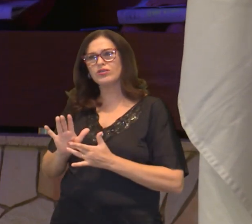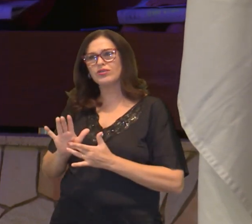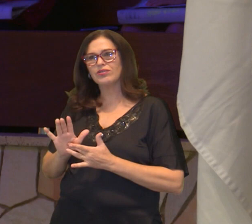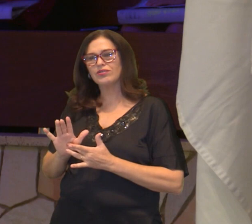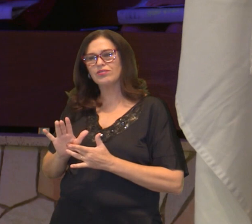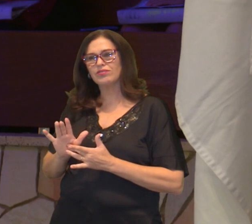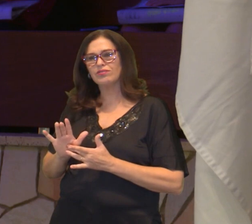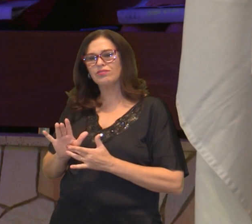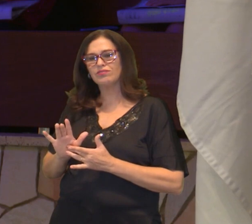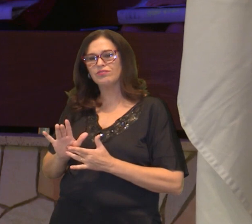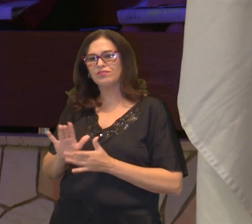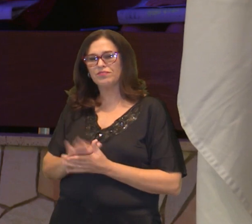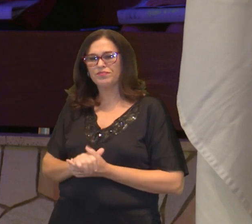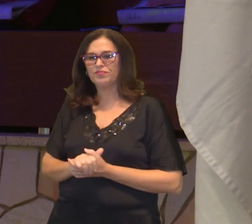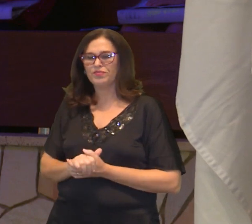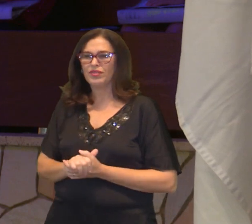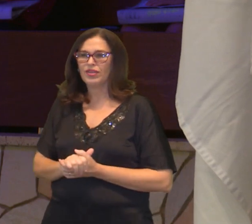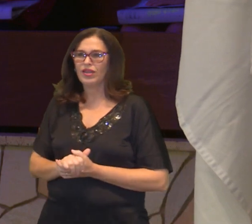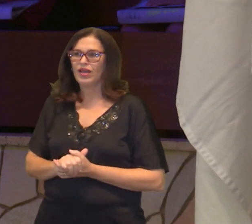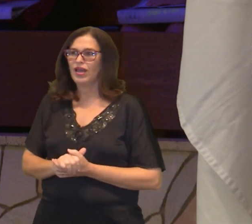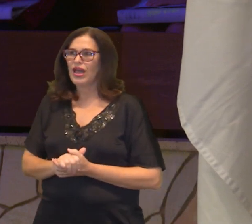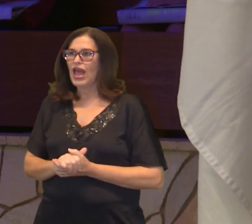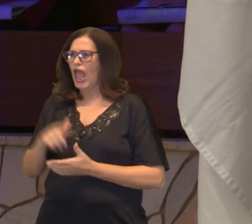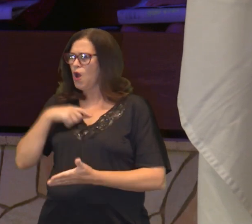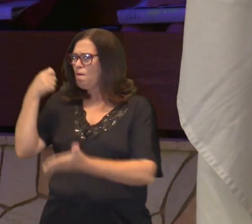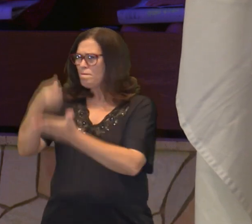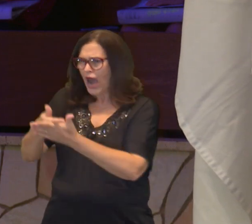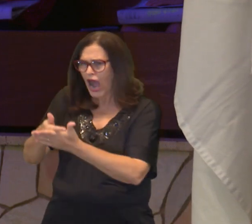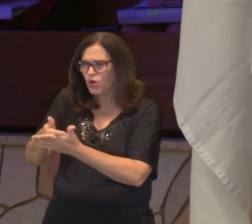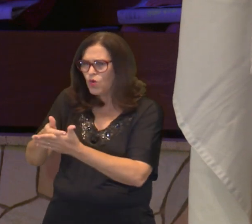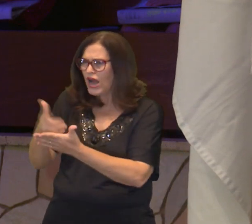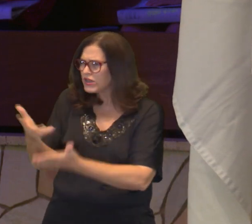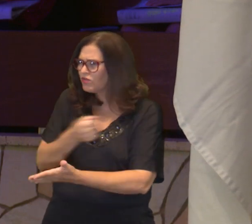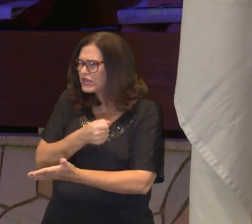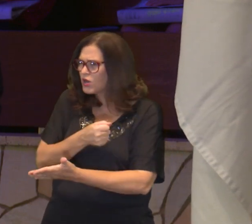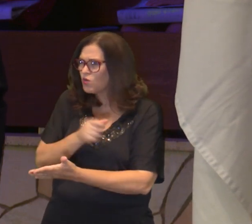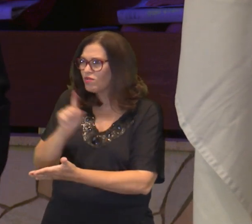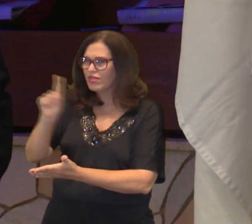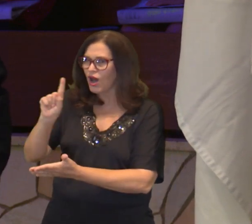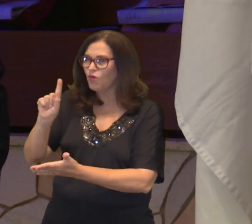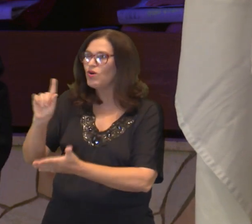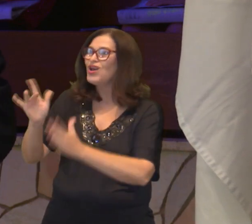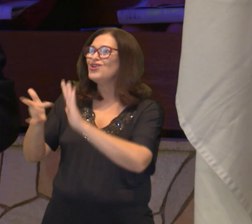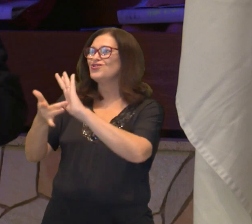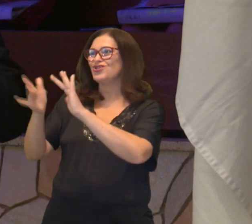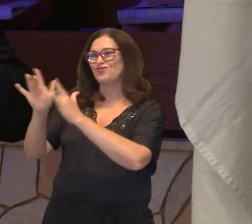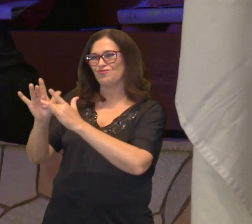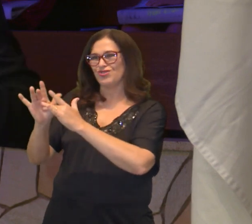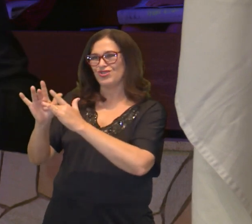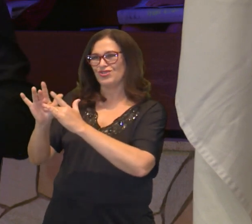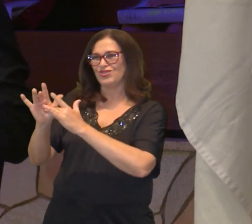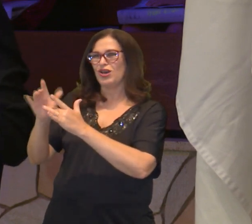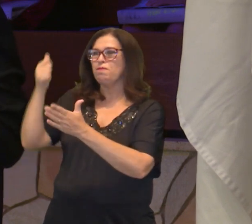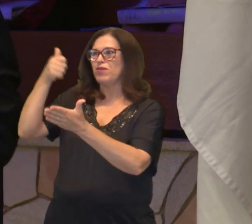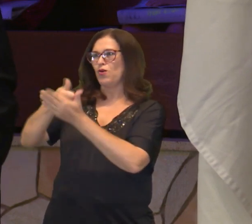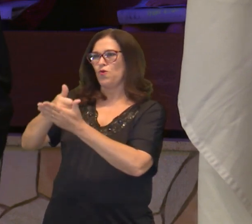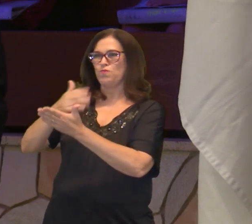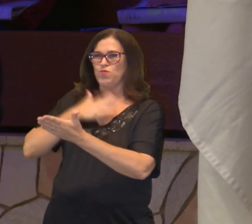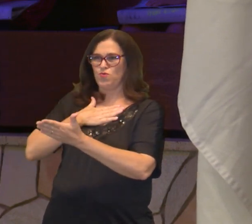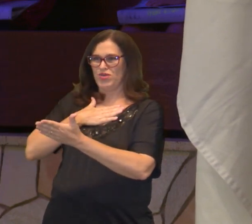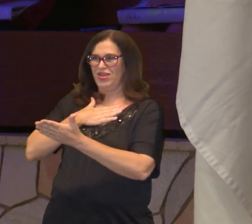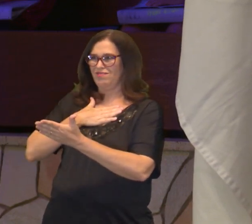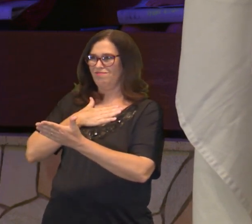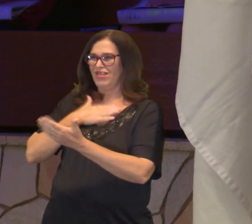graça, não é pelas obras. Paulo, escrevendo aos Efésios, diz: todos nós estávamos